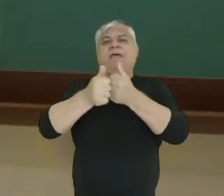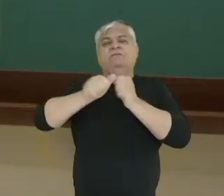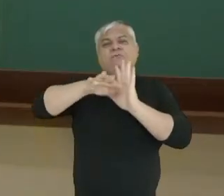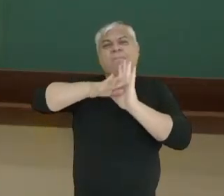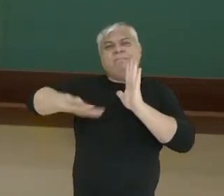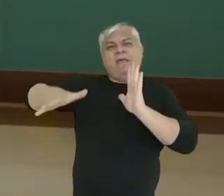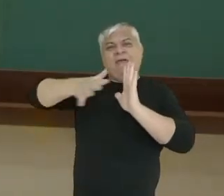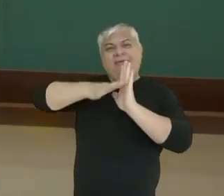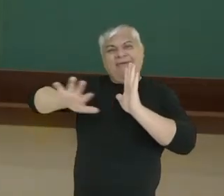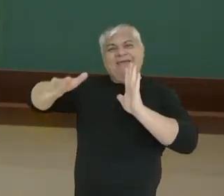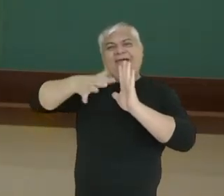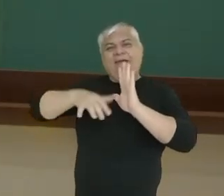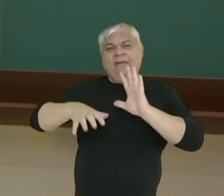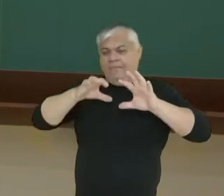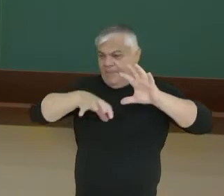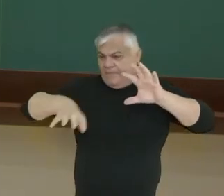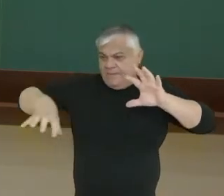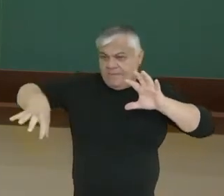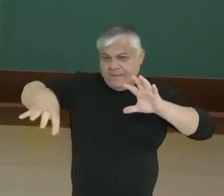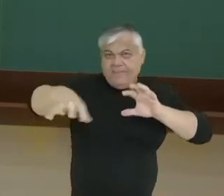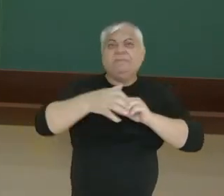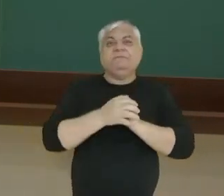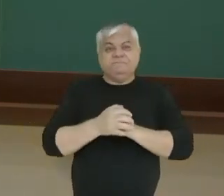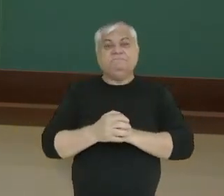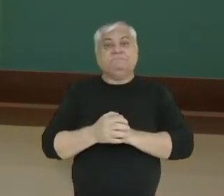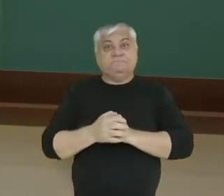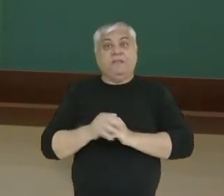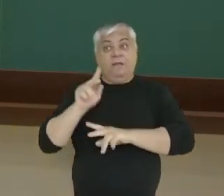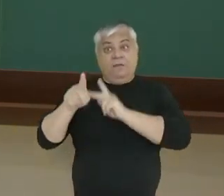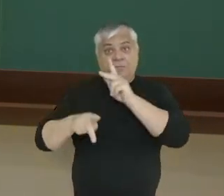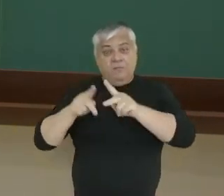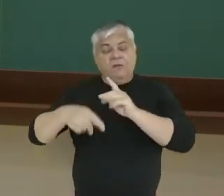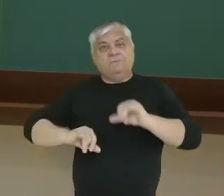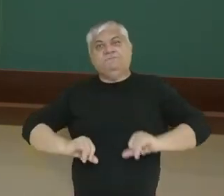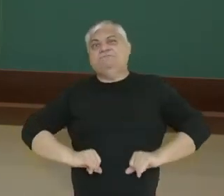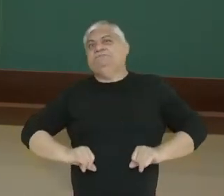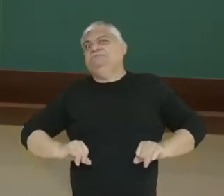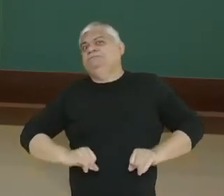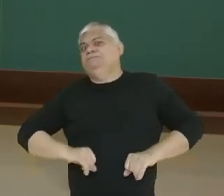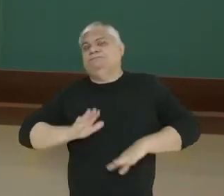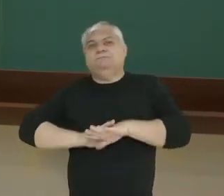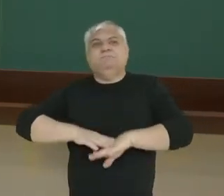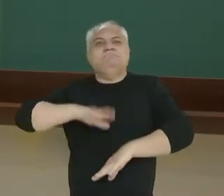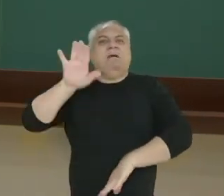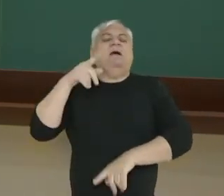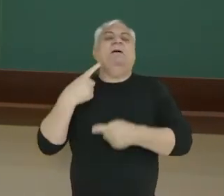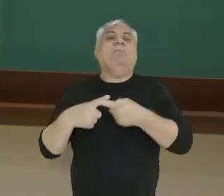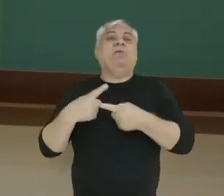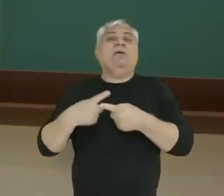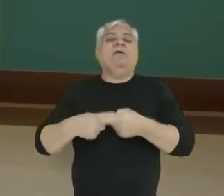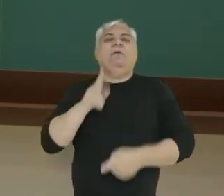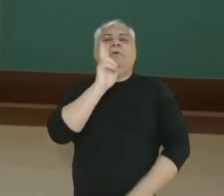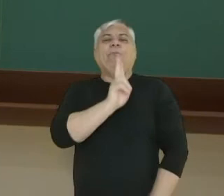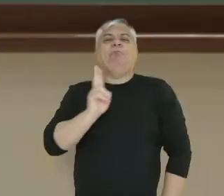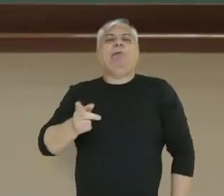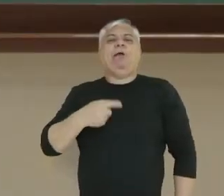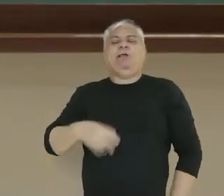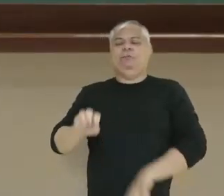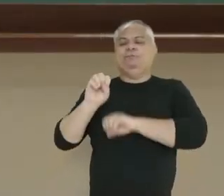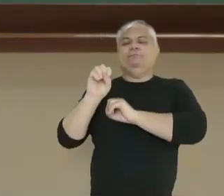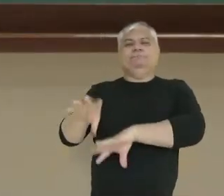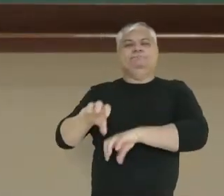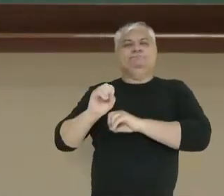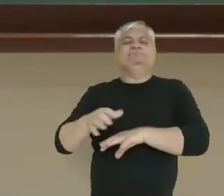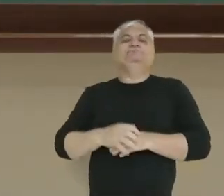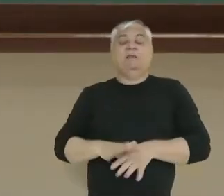oeste paranaense. Esses vão ser a população que vão sofrer bastante o processo de catequização. Então, o